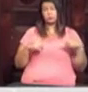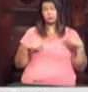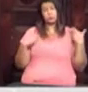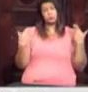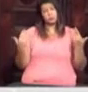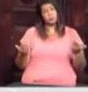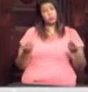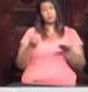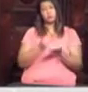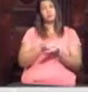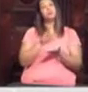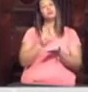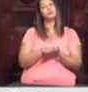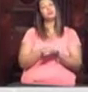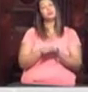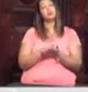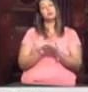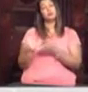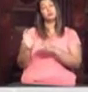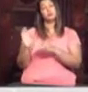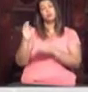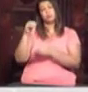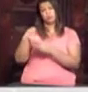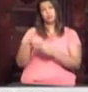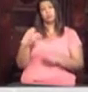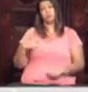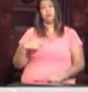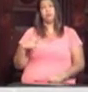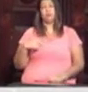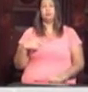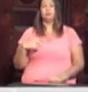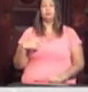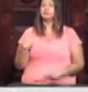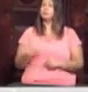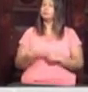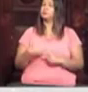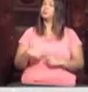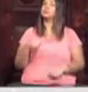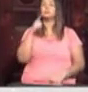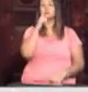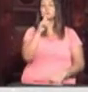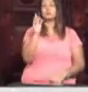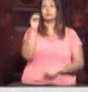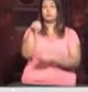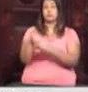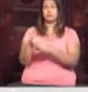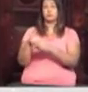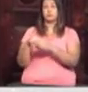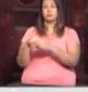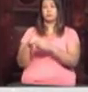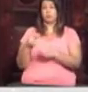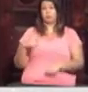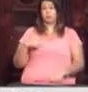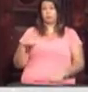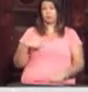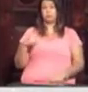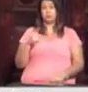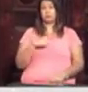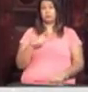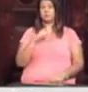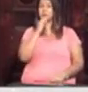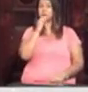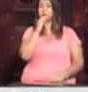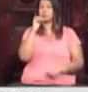multas dos agentes privados. Porque o ganho que os agentes privados têm, que as empreiteiras, por exemplo, do